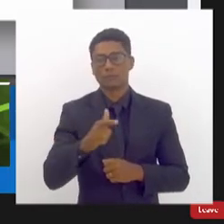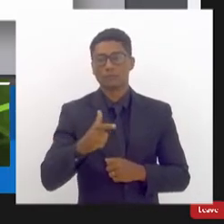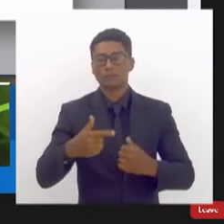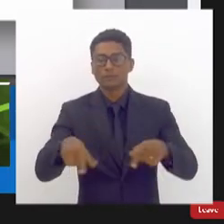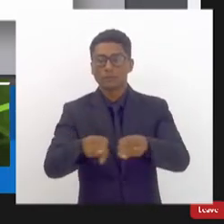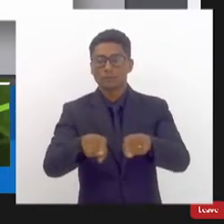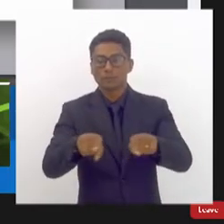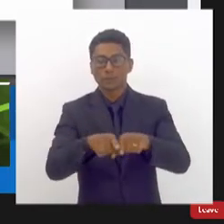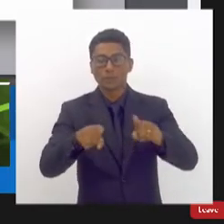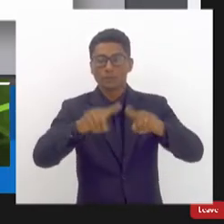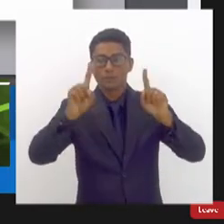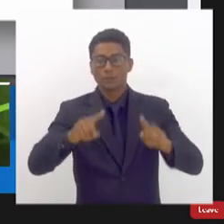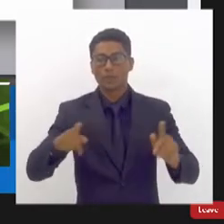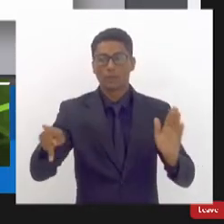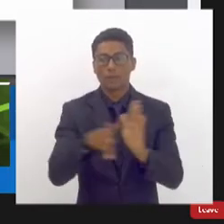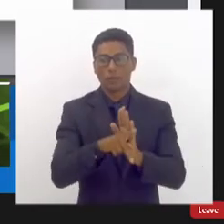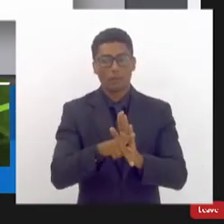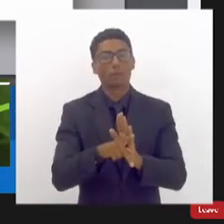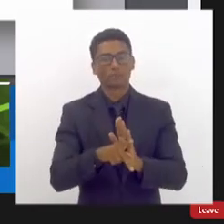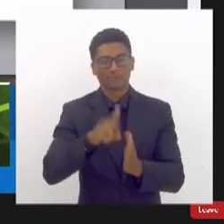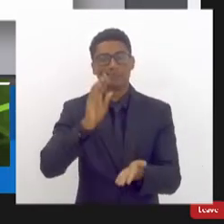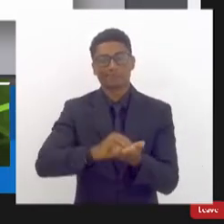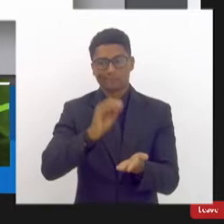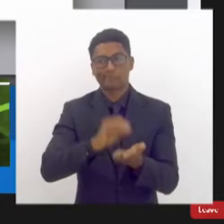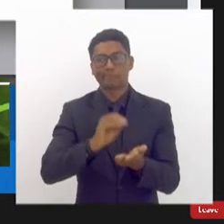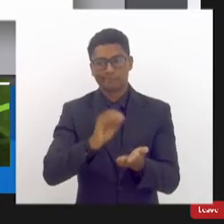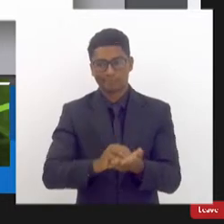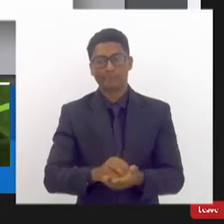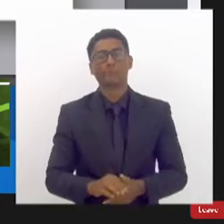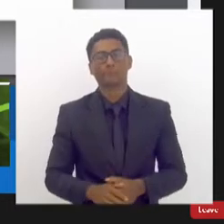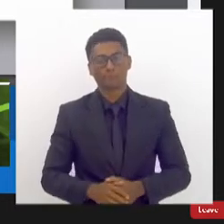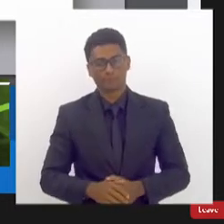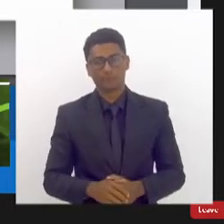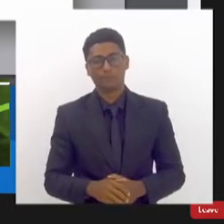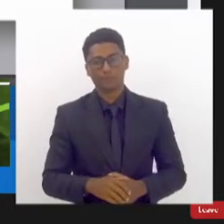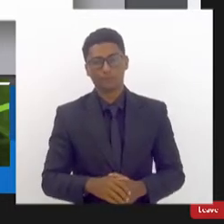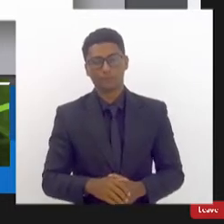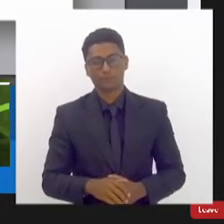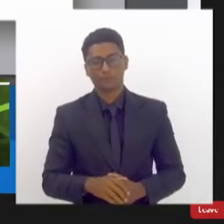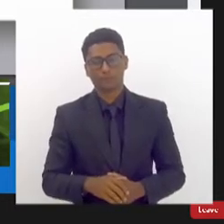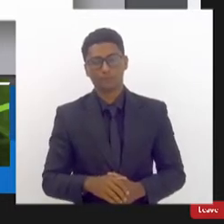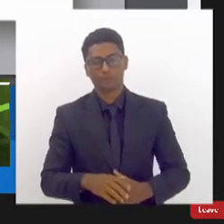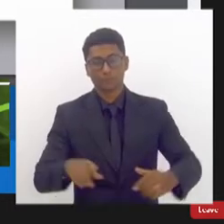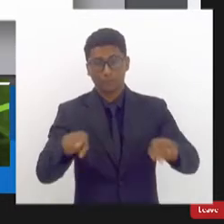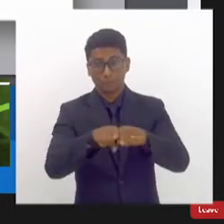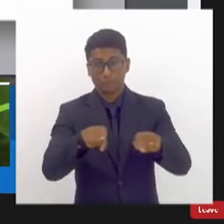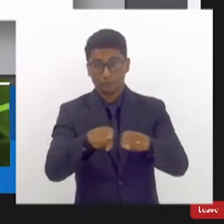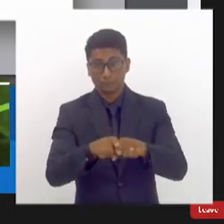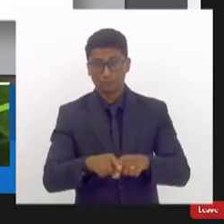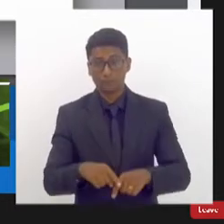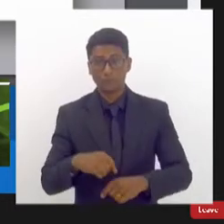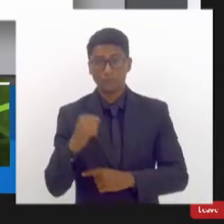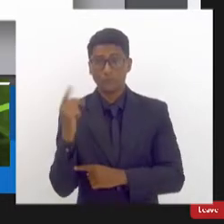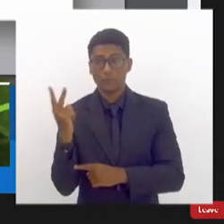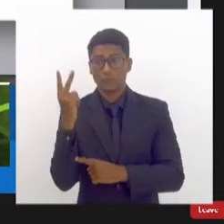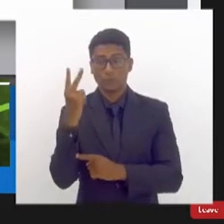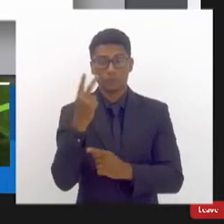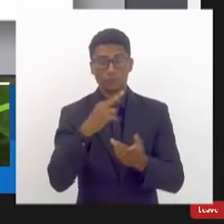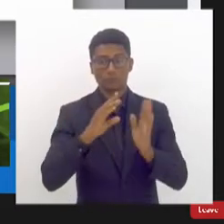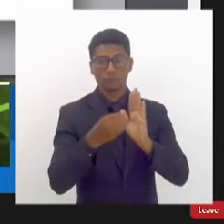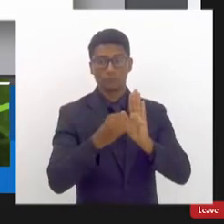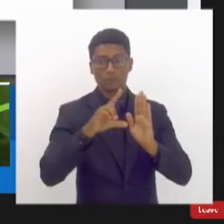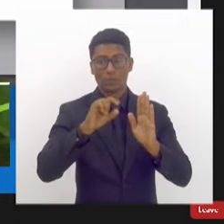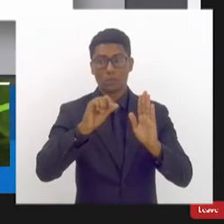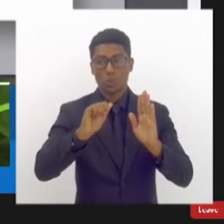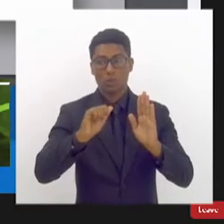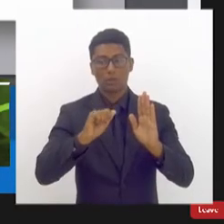próprio de servidores, que é um desafio que a gente vai tratar mais à frente. E Esse valor foi destinado na LOA e nunca foi